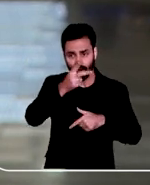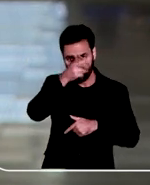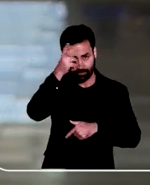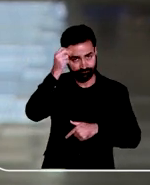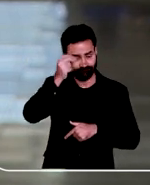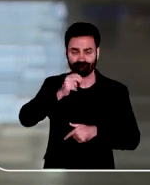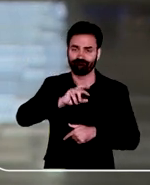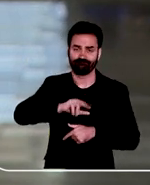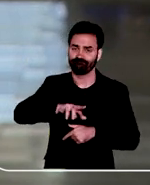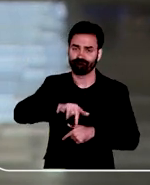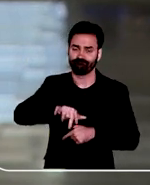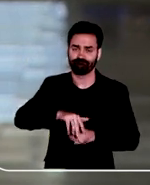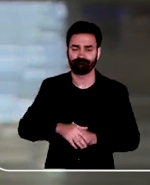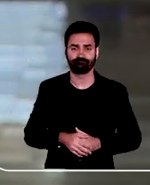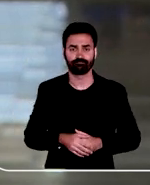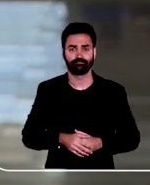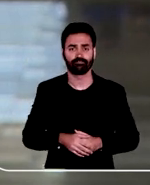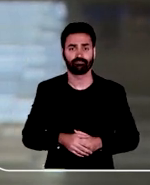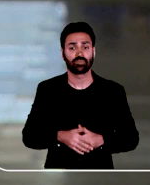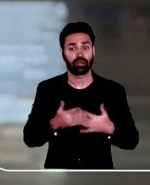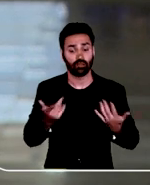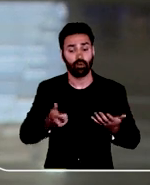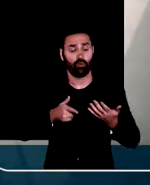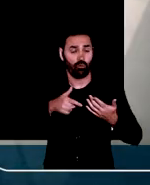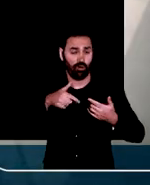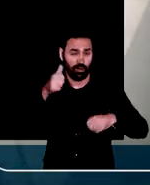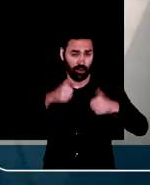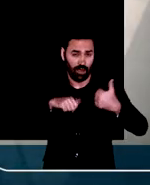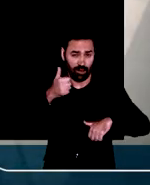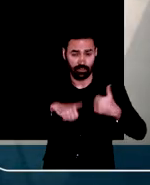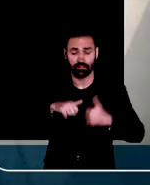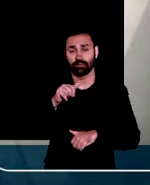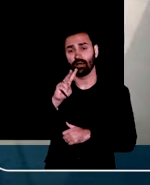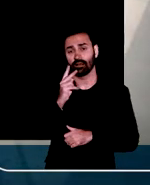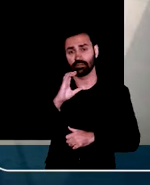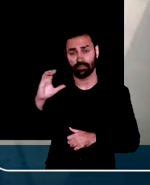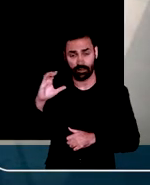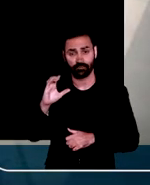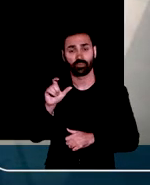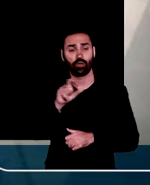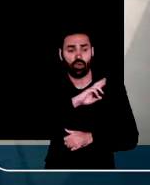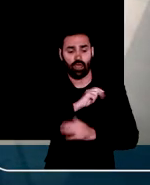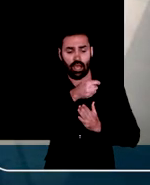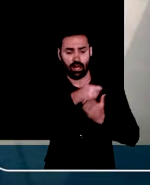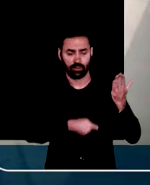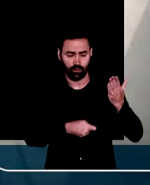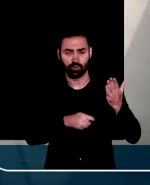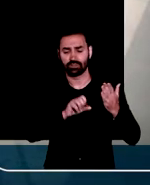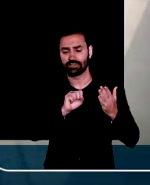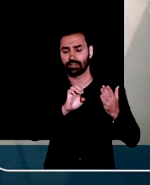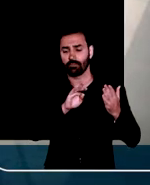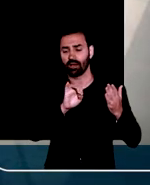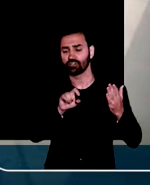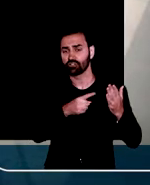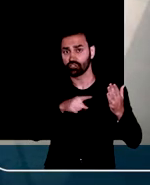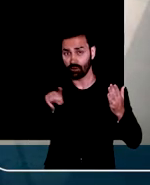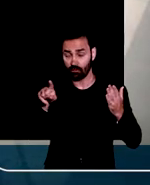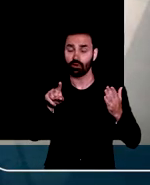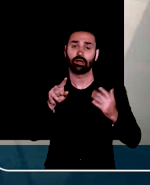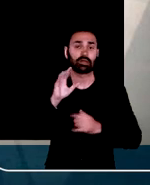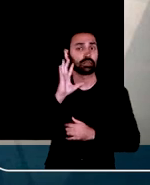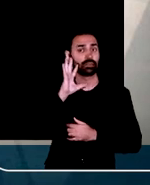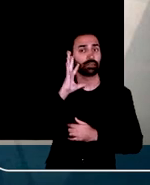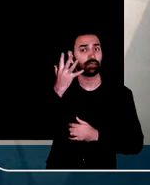entender que a permanência dele no cargo era temerária ao analisar o pedido de abes Corpus no STJ o relator Ministro